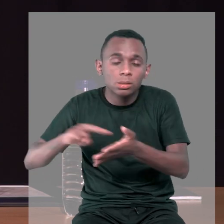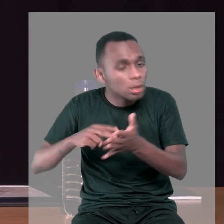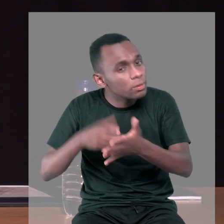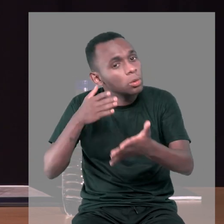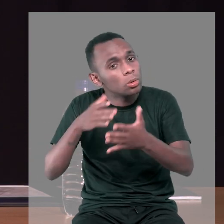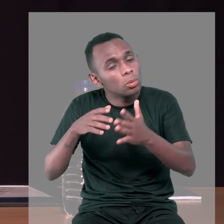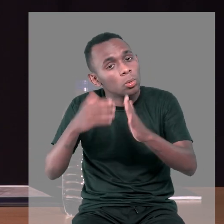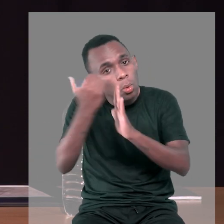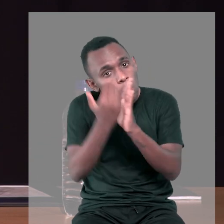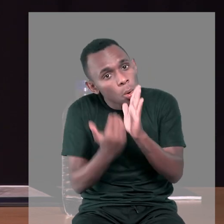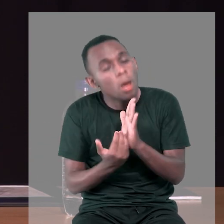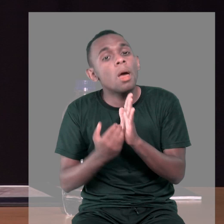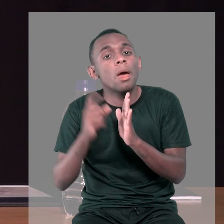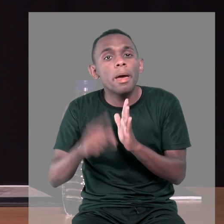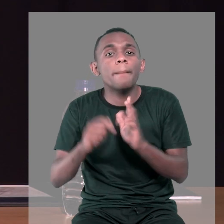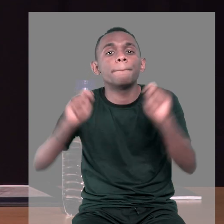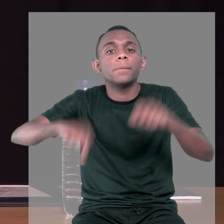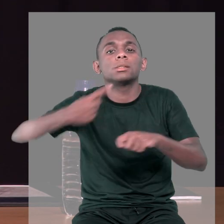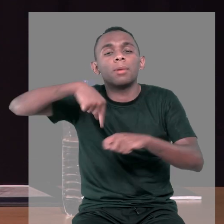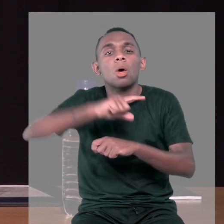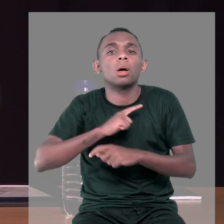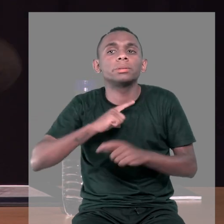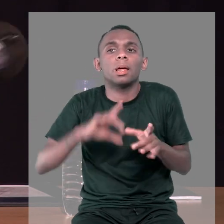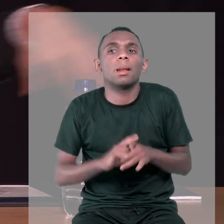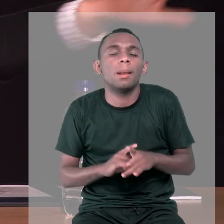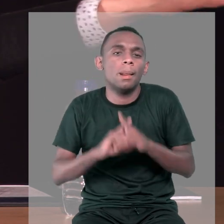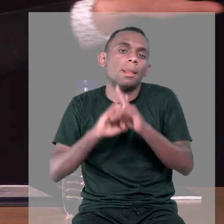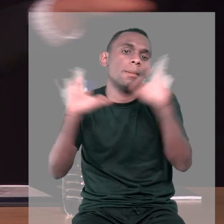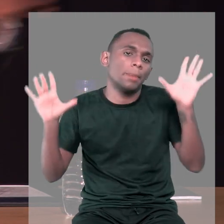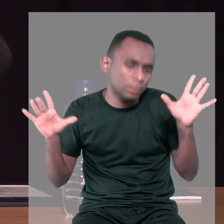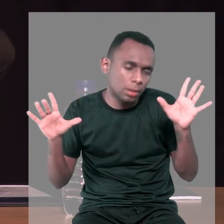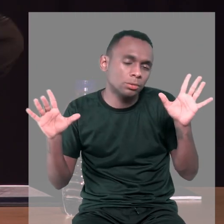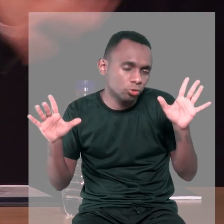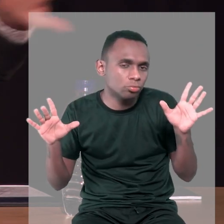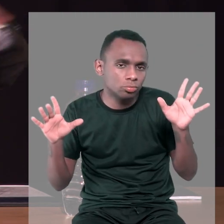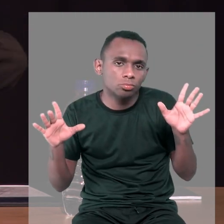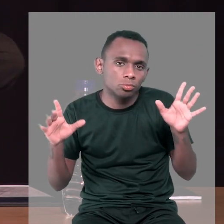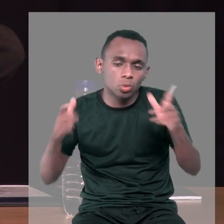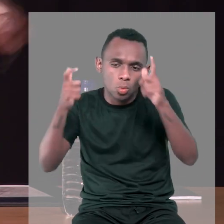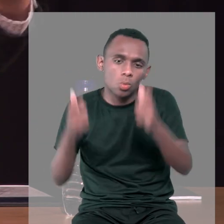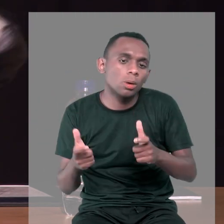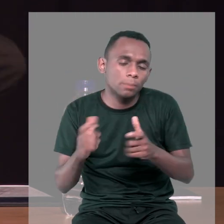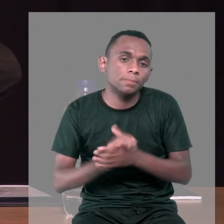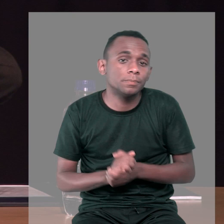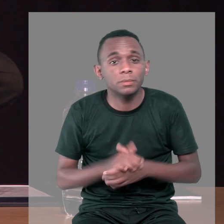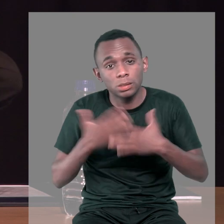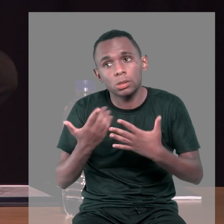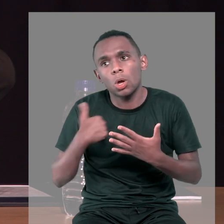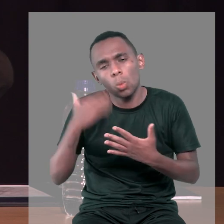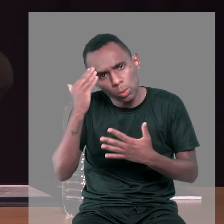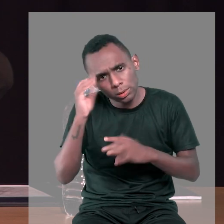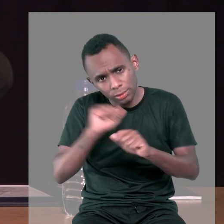né? Porque ela não se detém. Embora o tema da memória seja presente em toda a obra de Hannah Arendt, toda a obra tem a